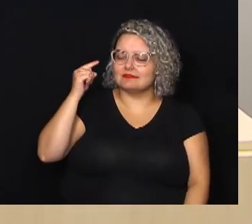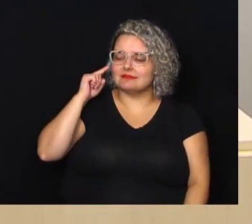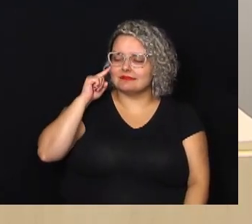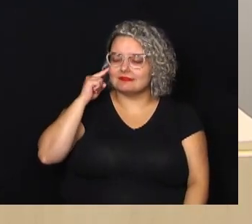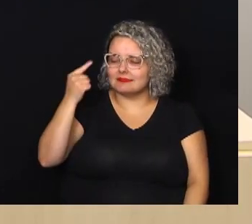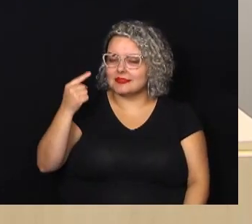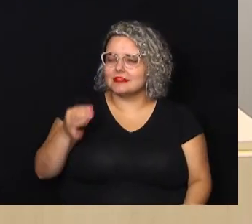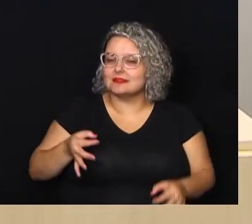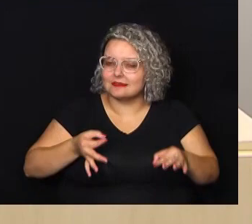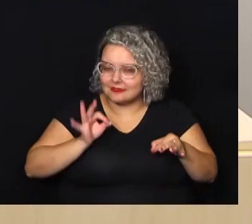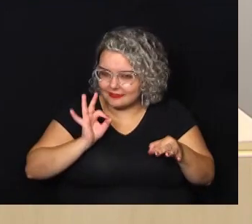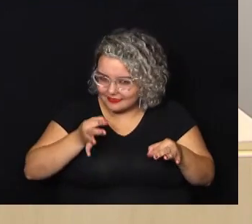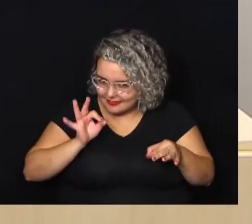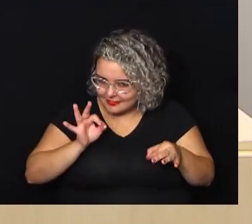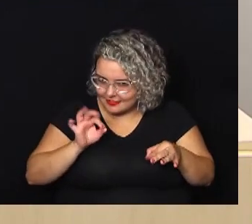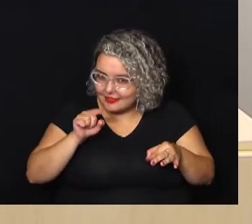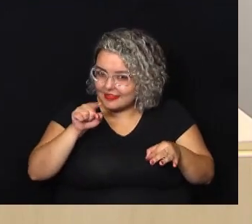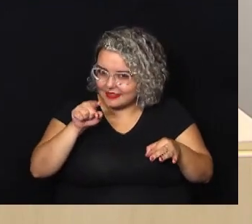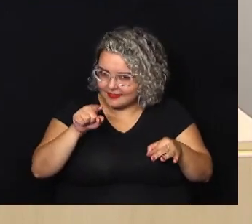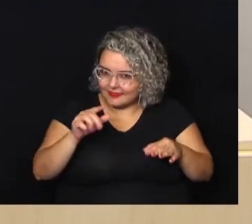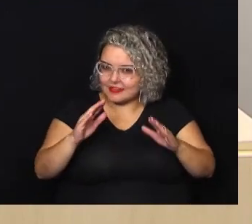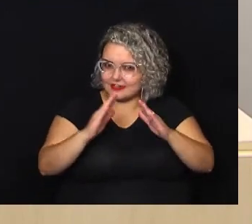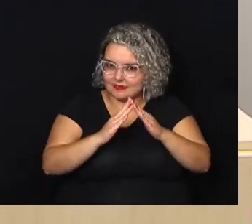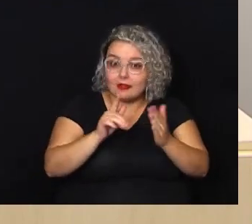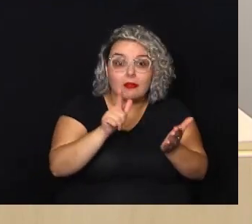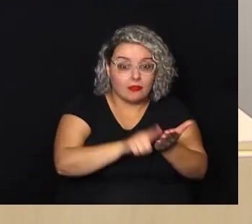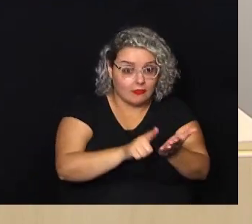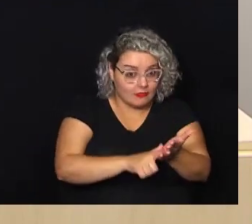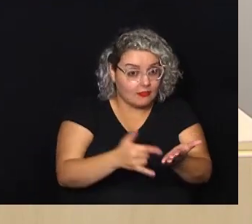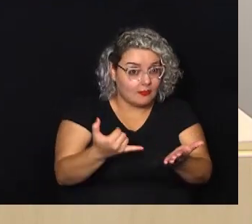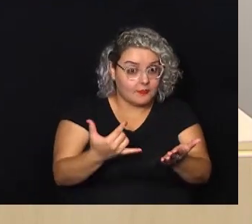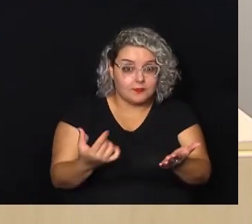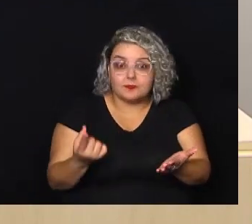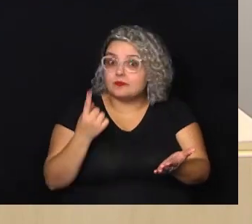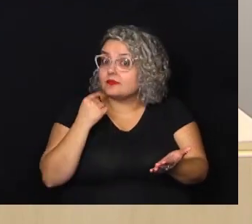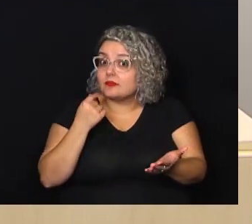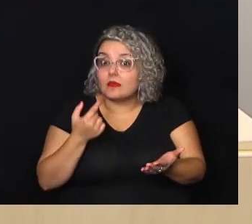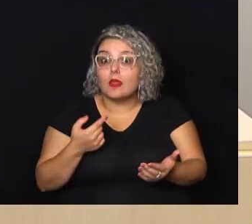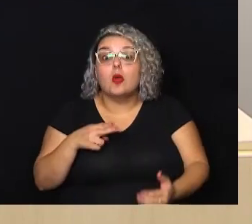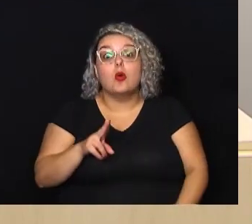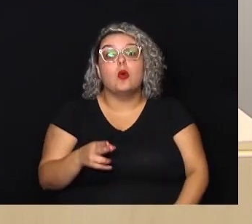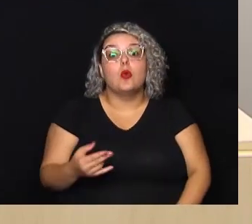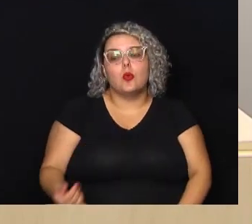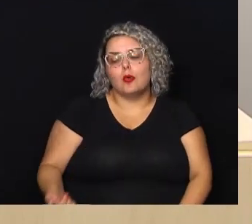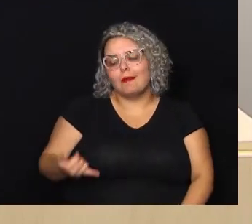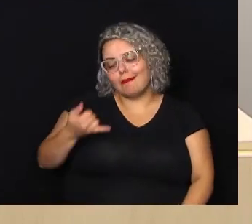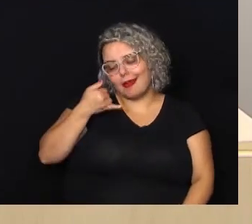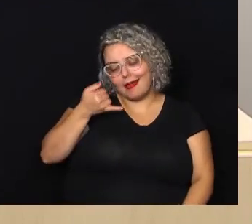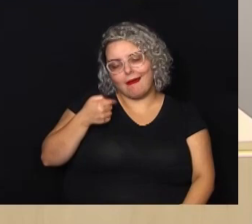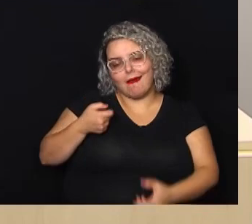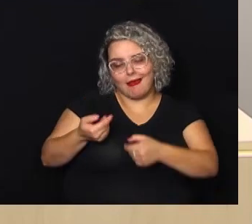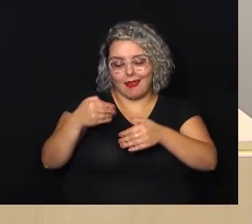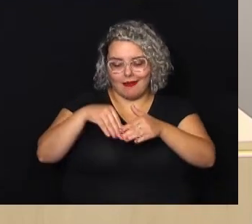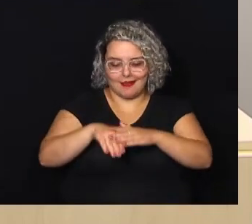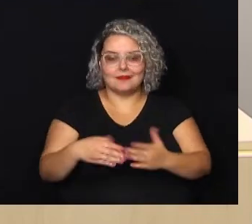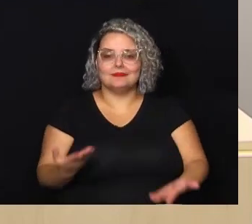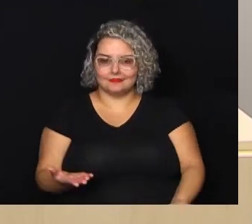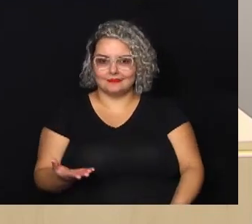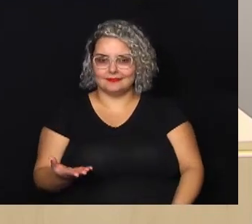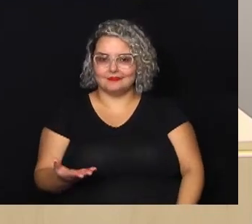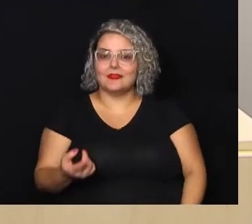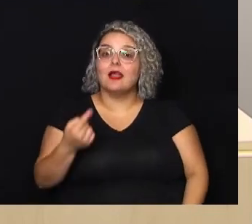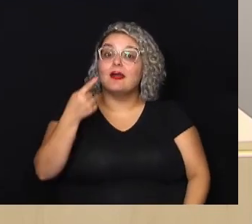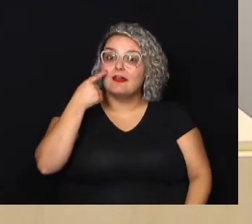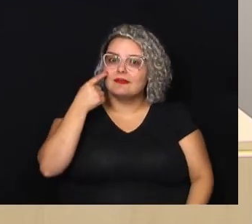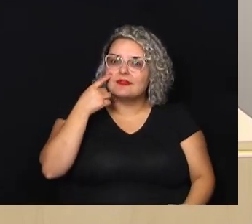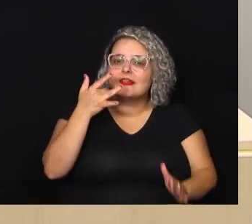nele com um cafezinho. E você aí de casa, já tá com um papel, com caneta na mão, um lápis, ou então anota